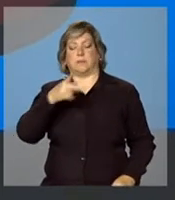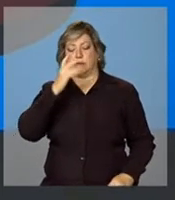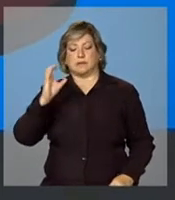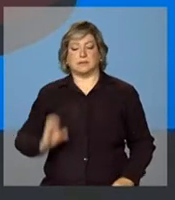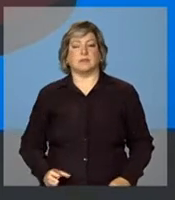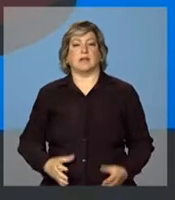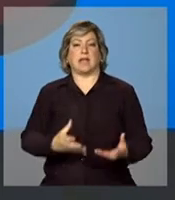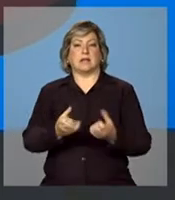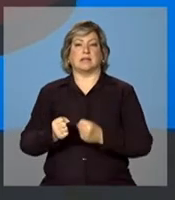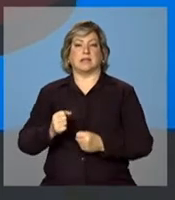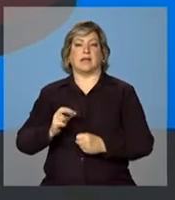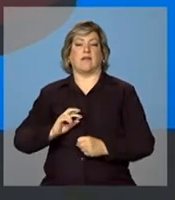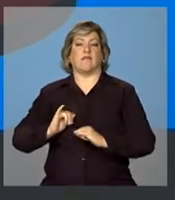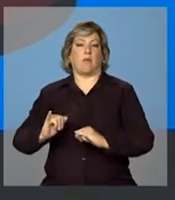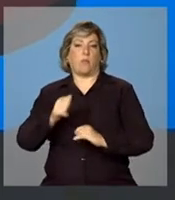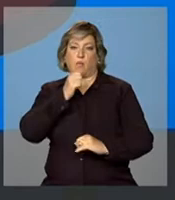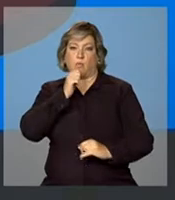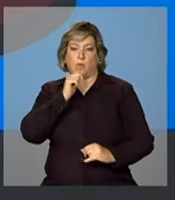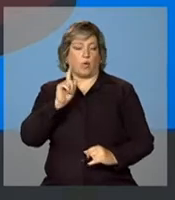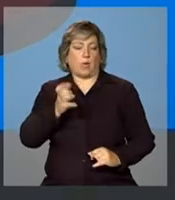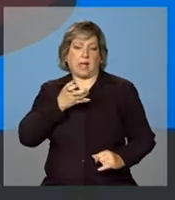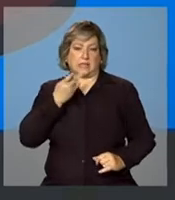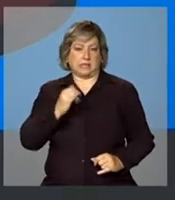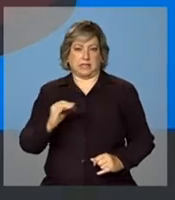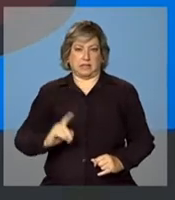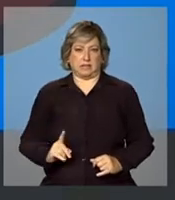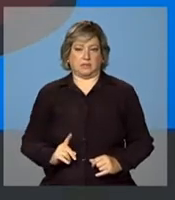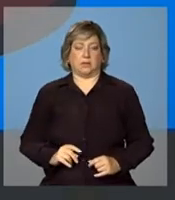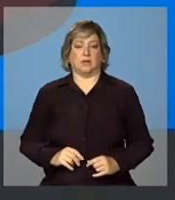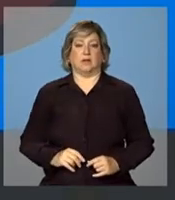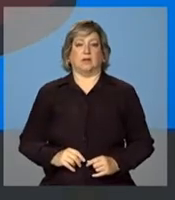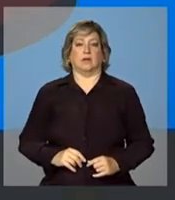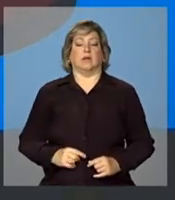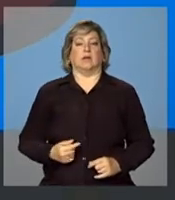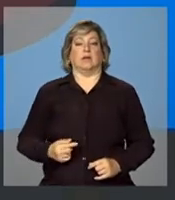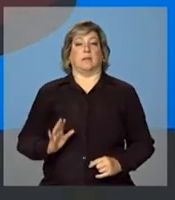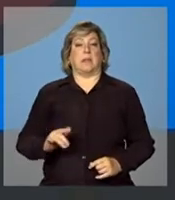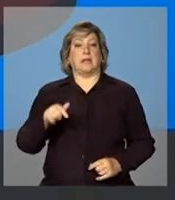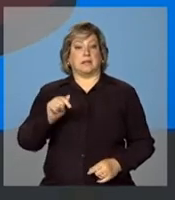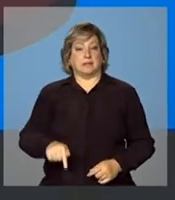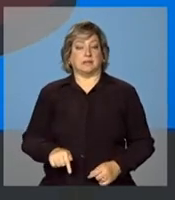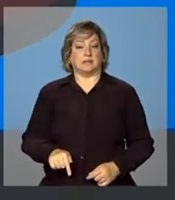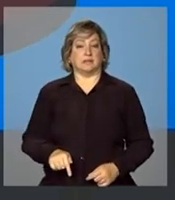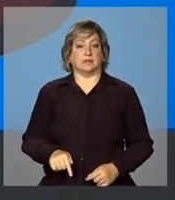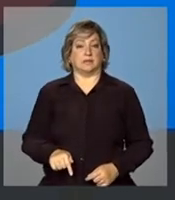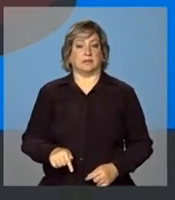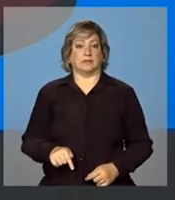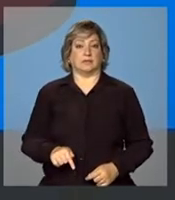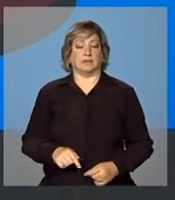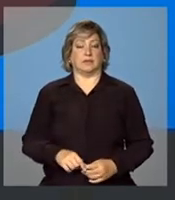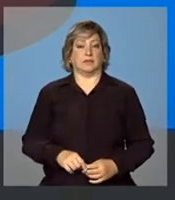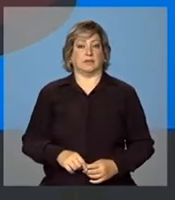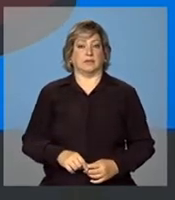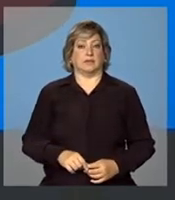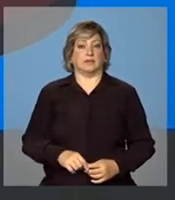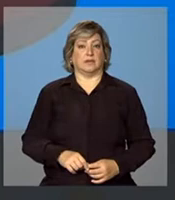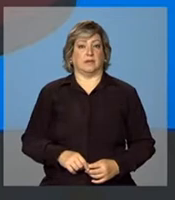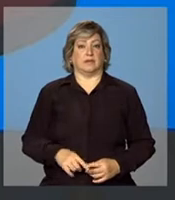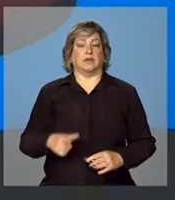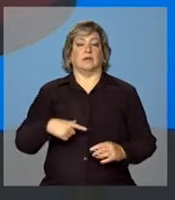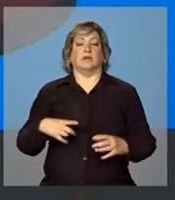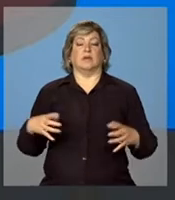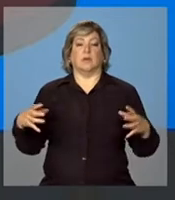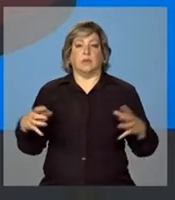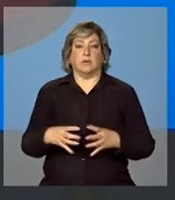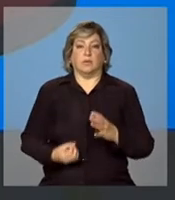lei, portanto, é o parâmetro que nós utilizamos para levantar o estágio de implementação da